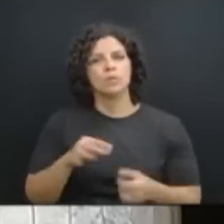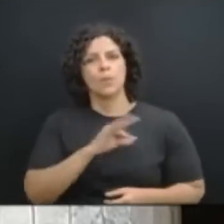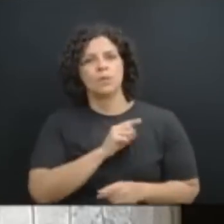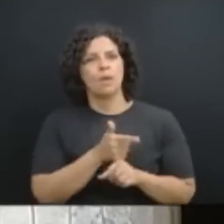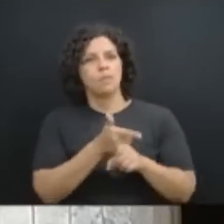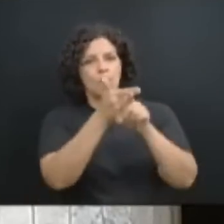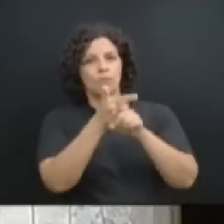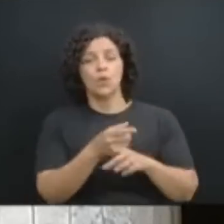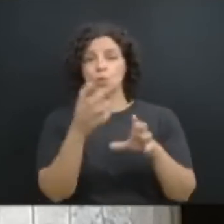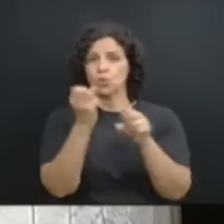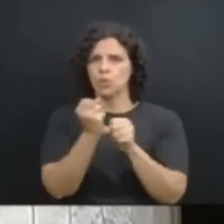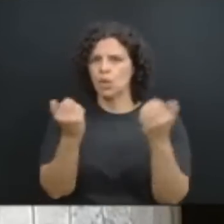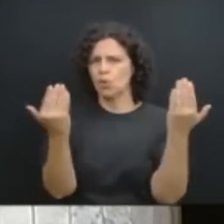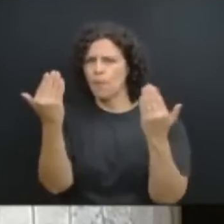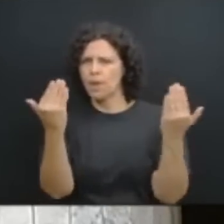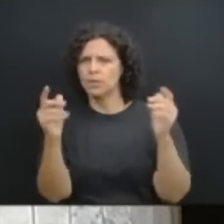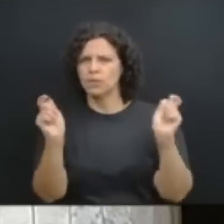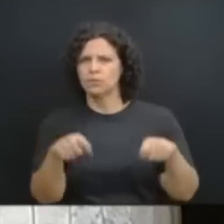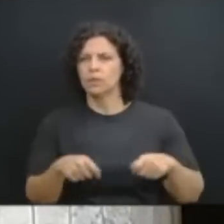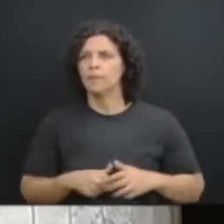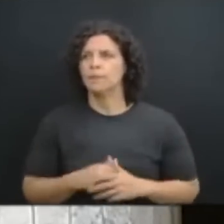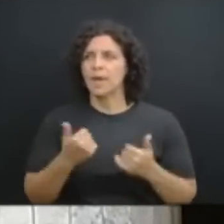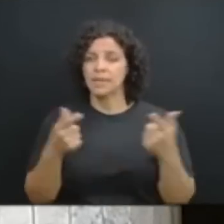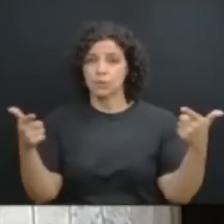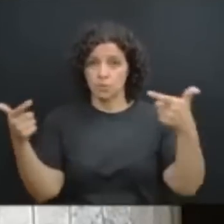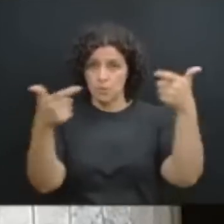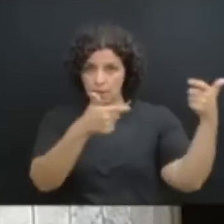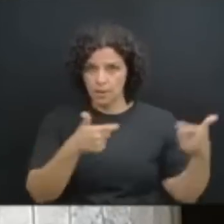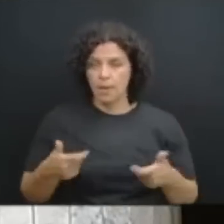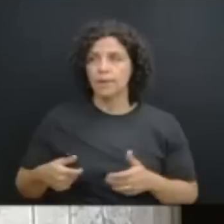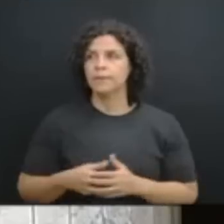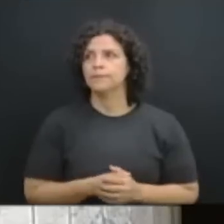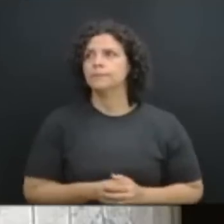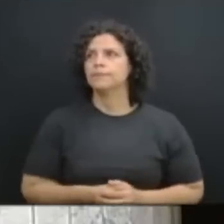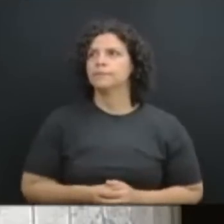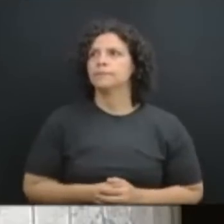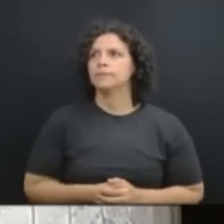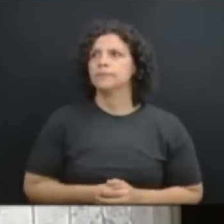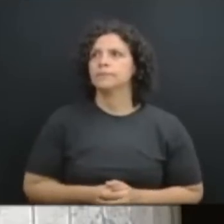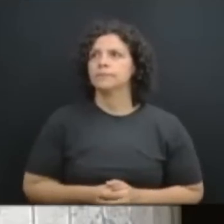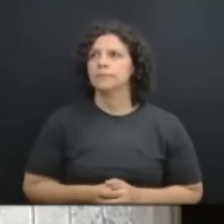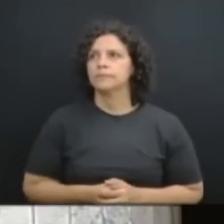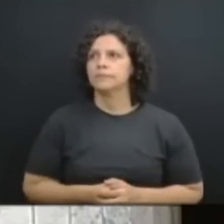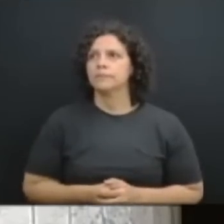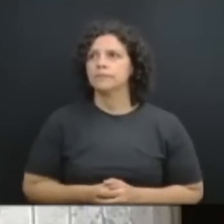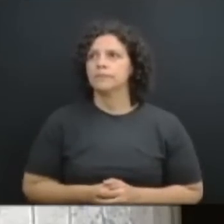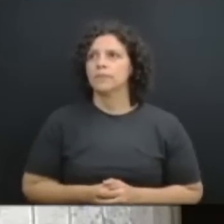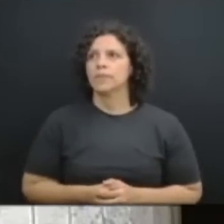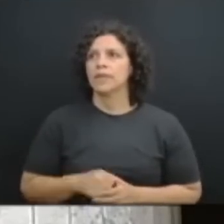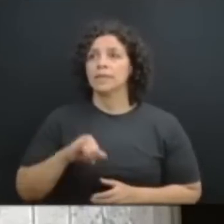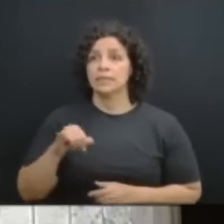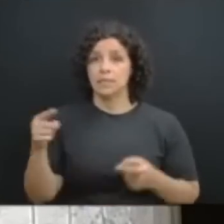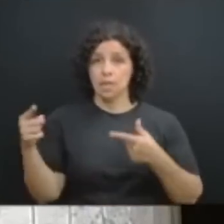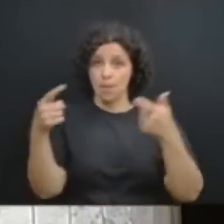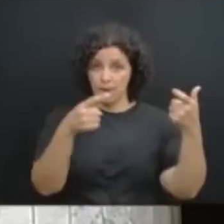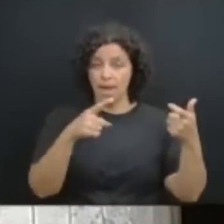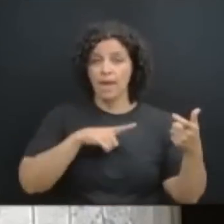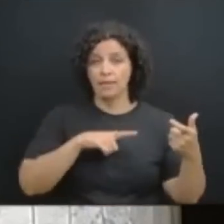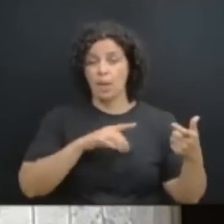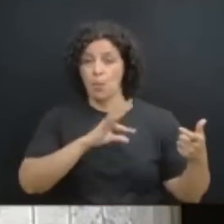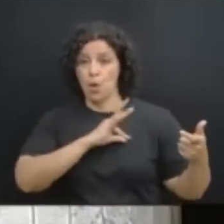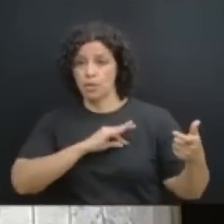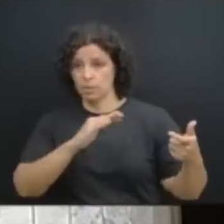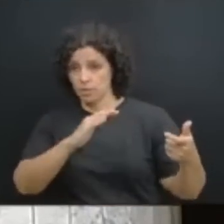Os números são de guerra. Se é uma guerra, há feridos para todos os